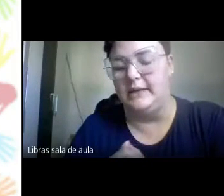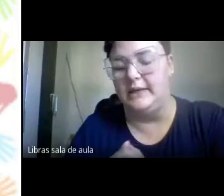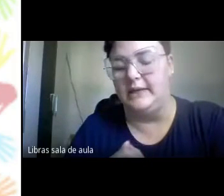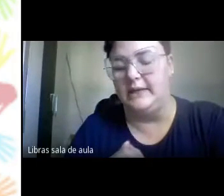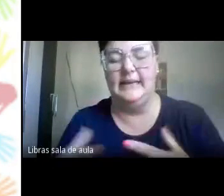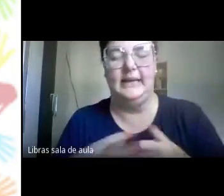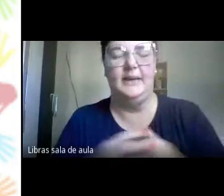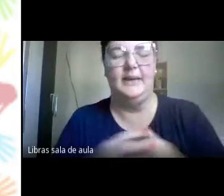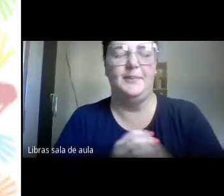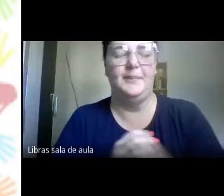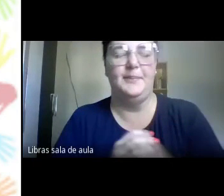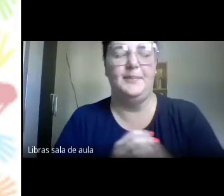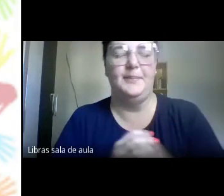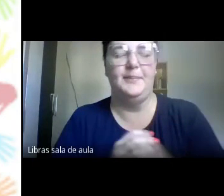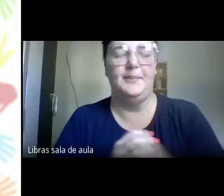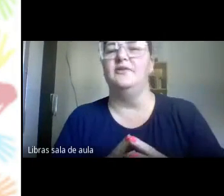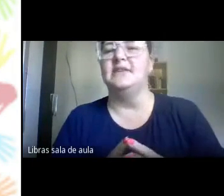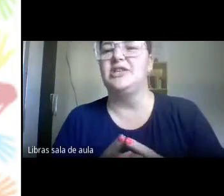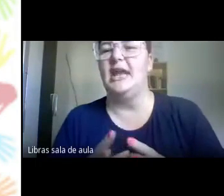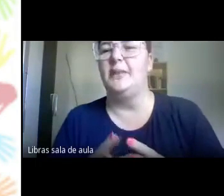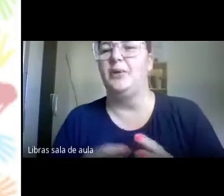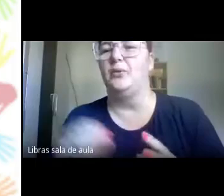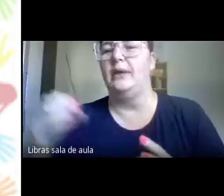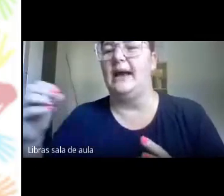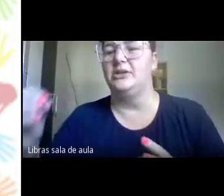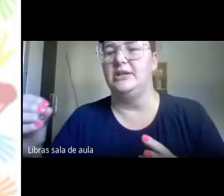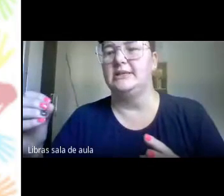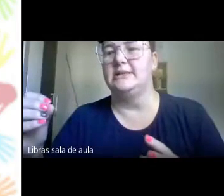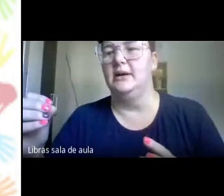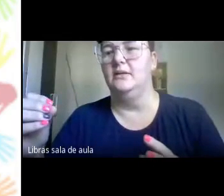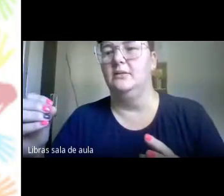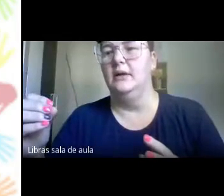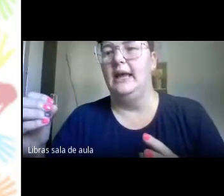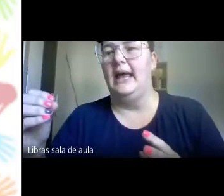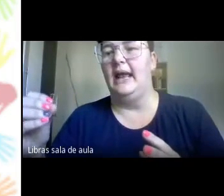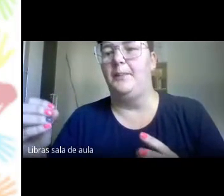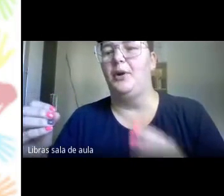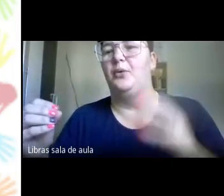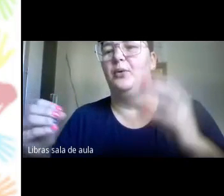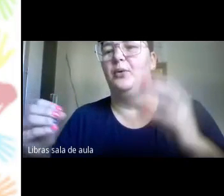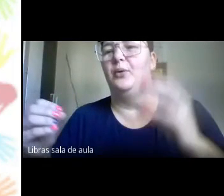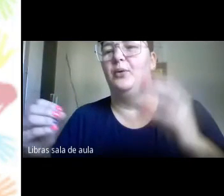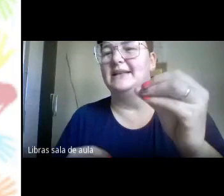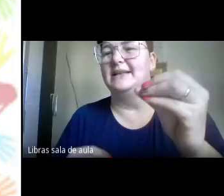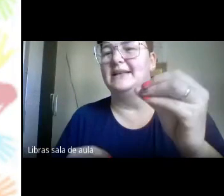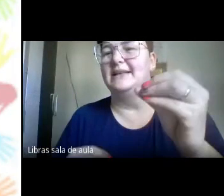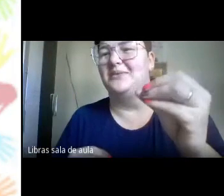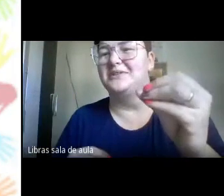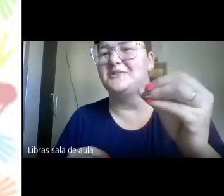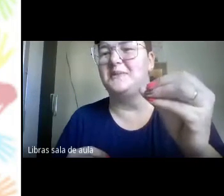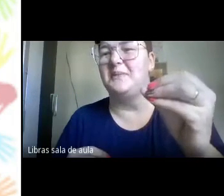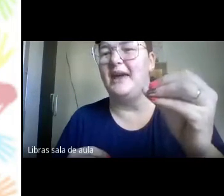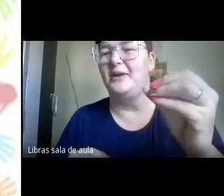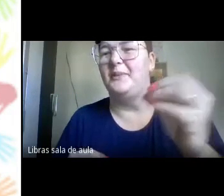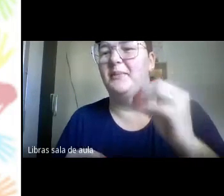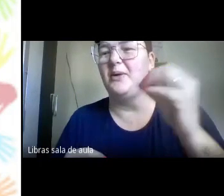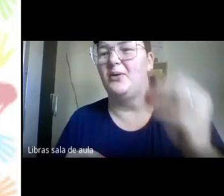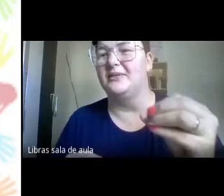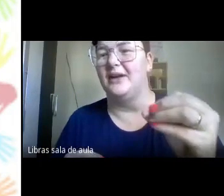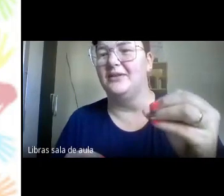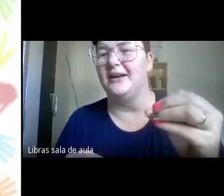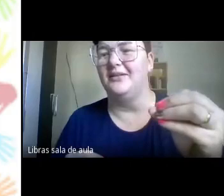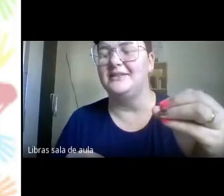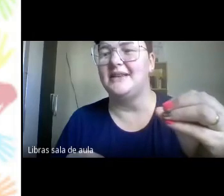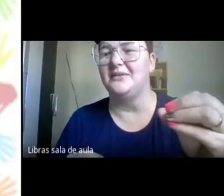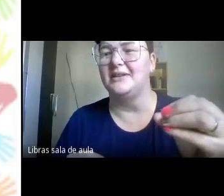Libras, sei Libras, enfim, né? Então, em vez de ela ir procurar a direção, ela procura eu na sala de recursos primeiro para me